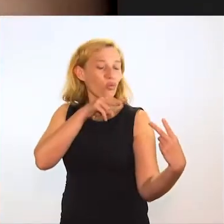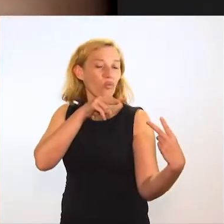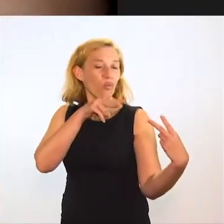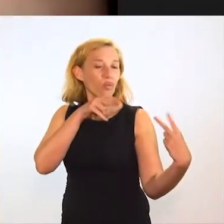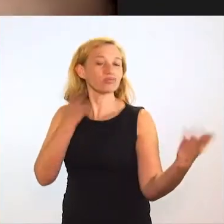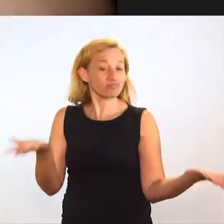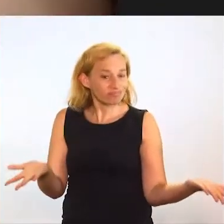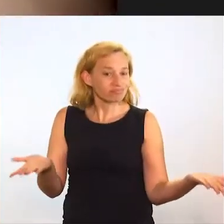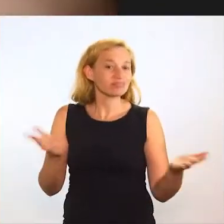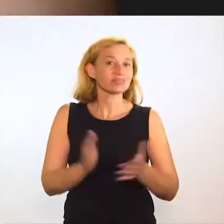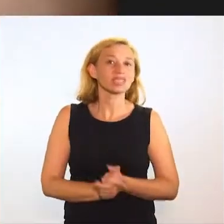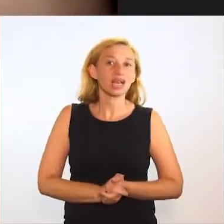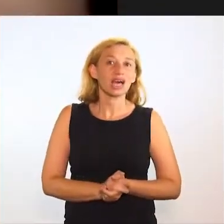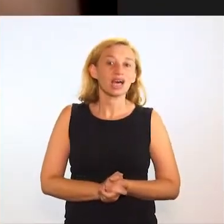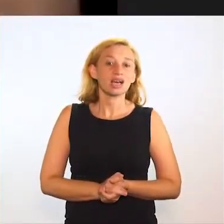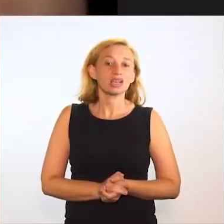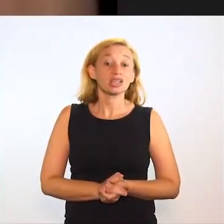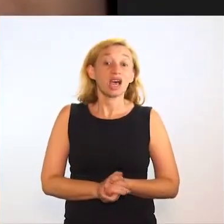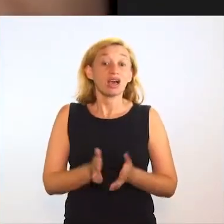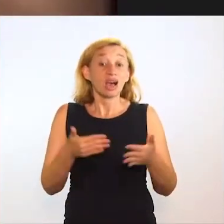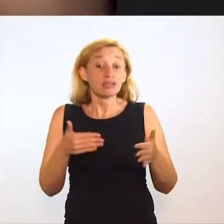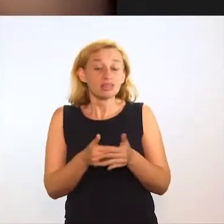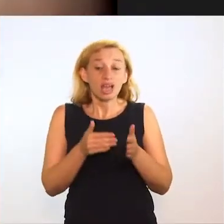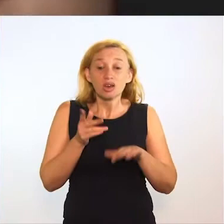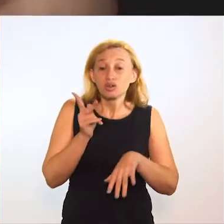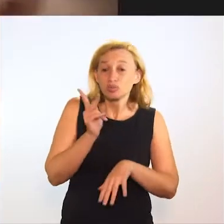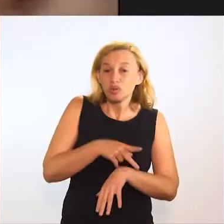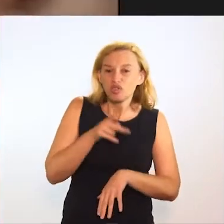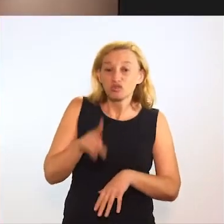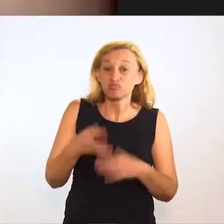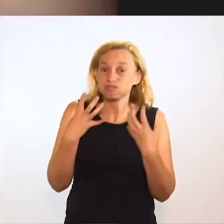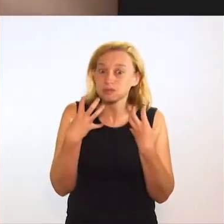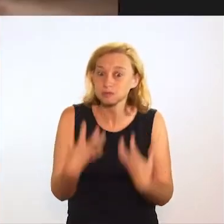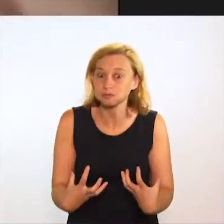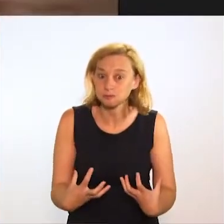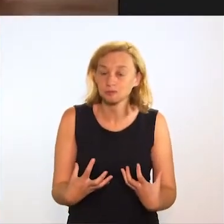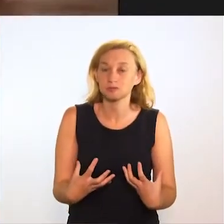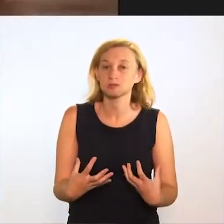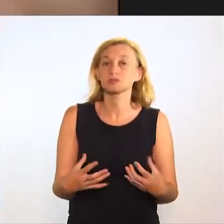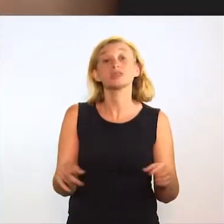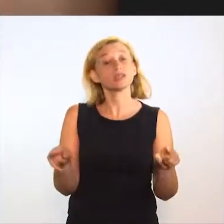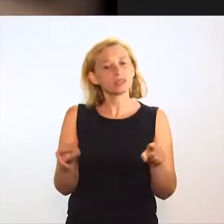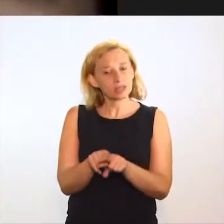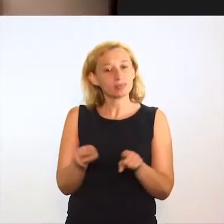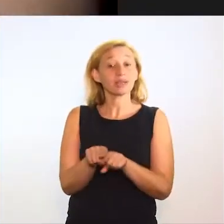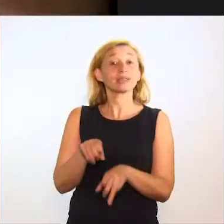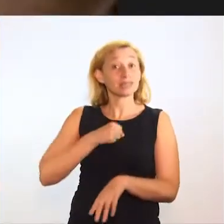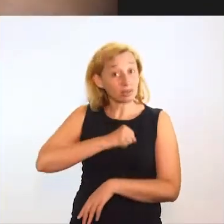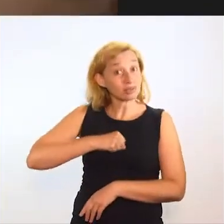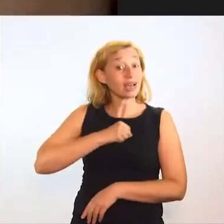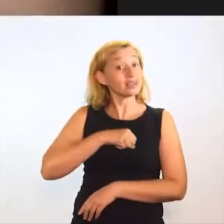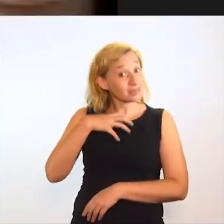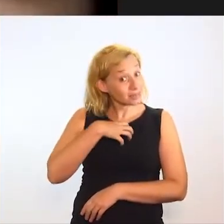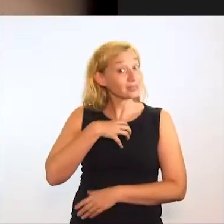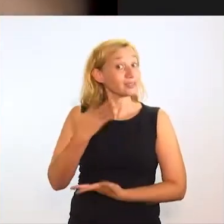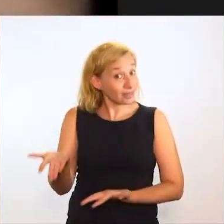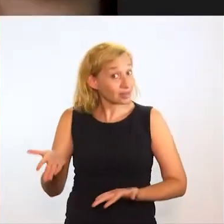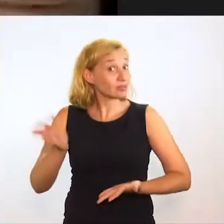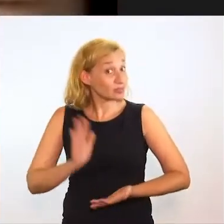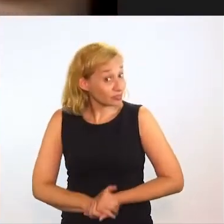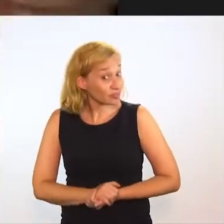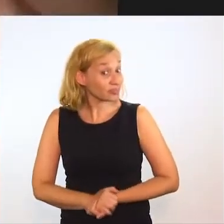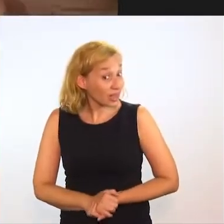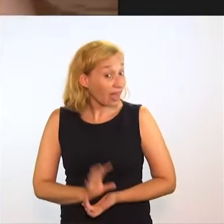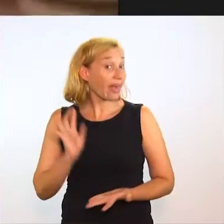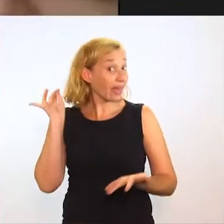do olho no olho. Até os professores chatinhos fazem falta, gente. Então,